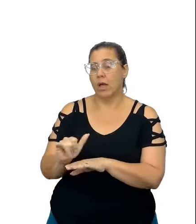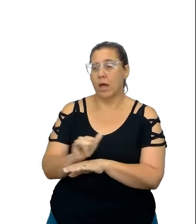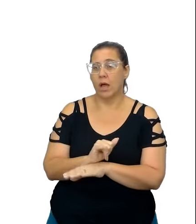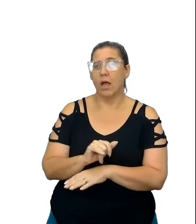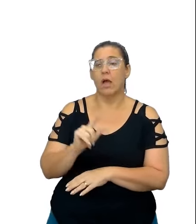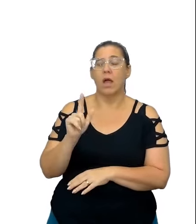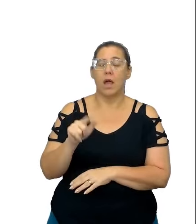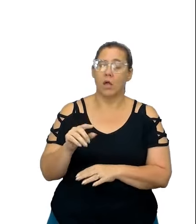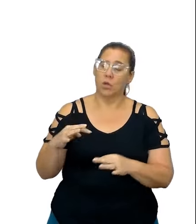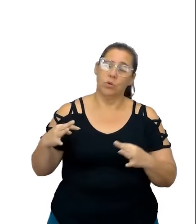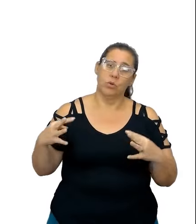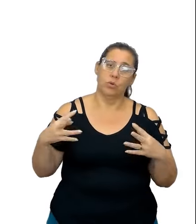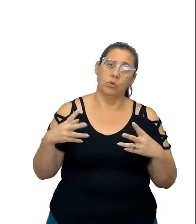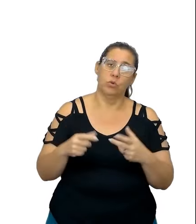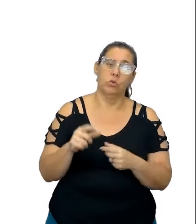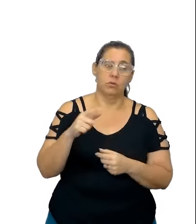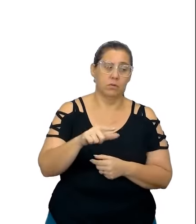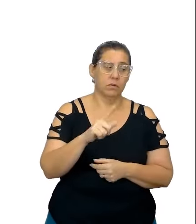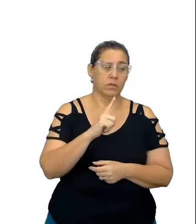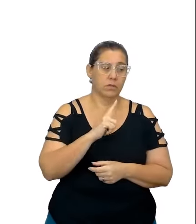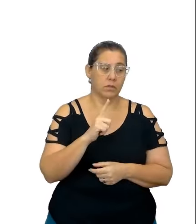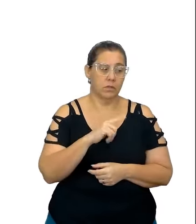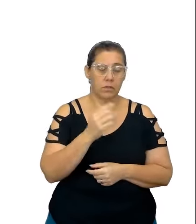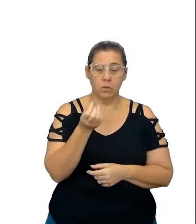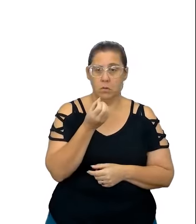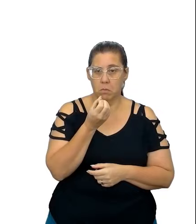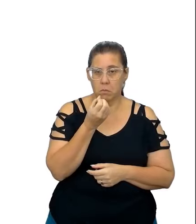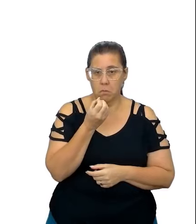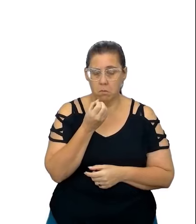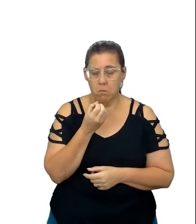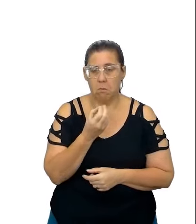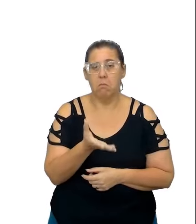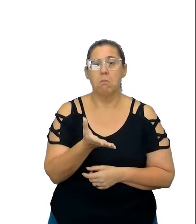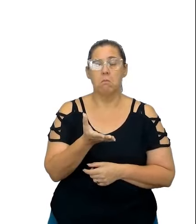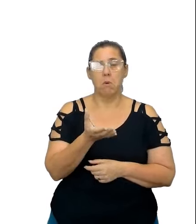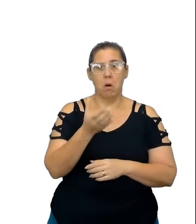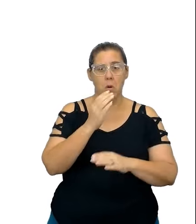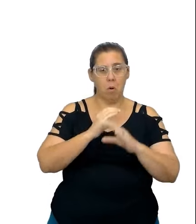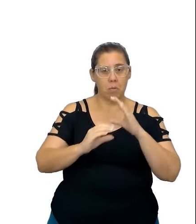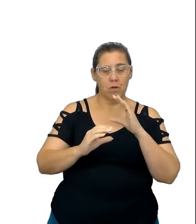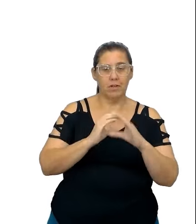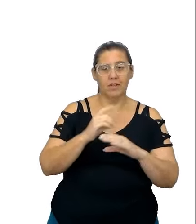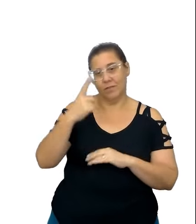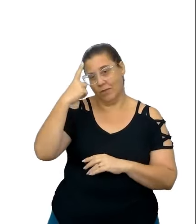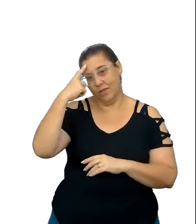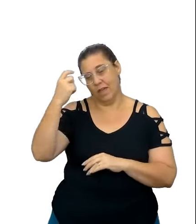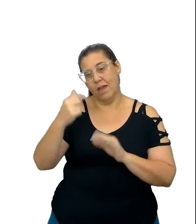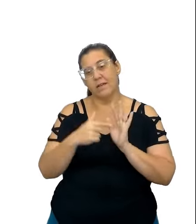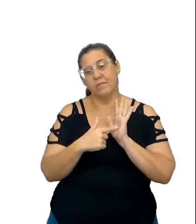tudo para que você tenha uma boa veiculação de suas ideias.